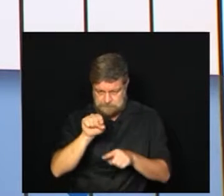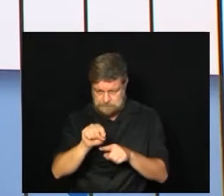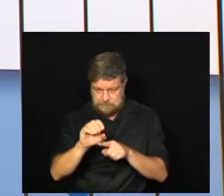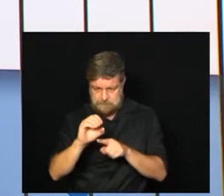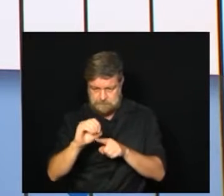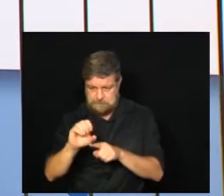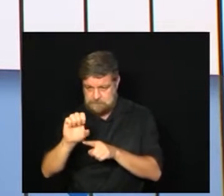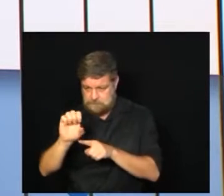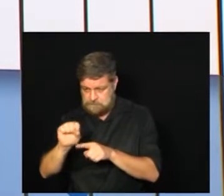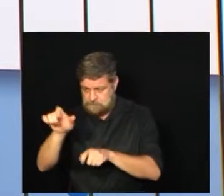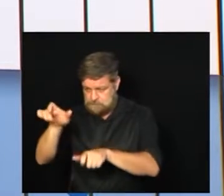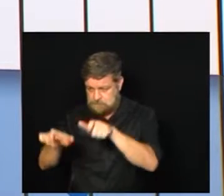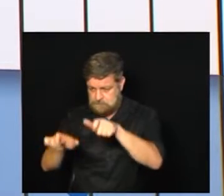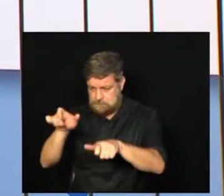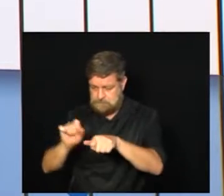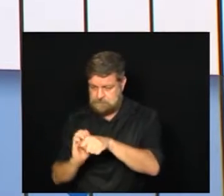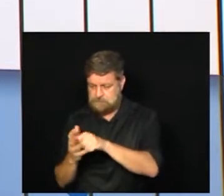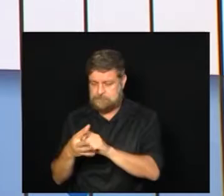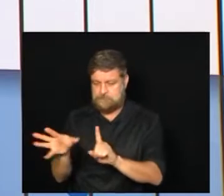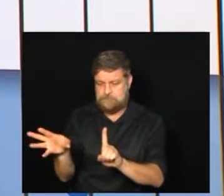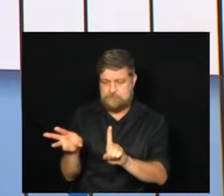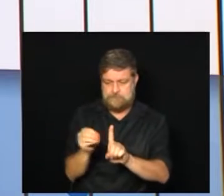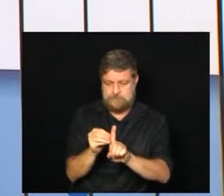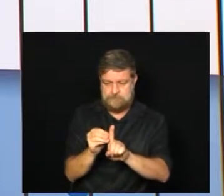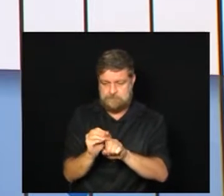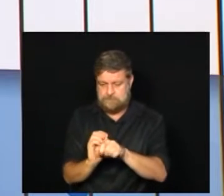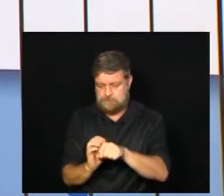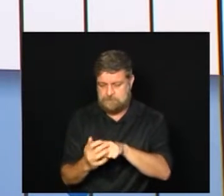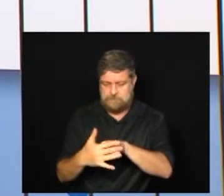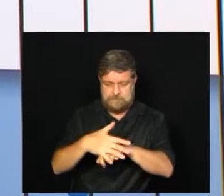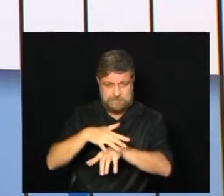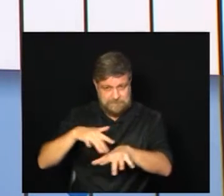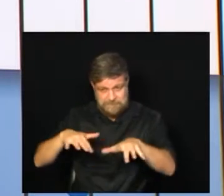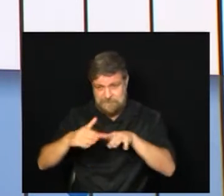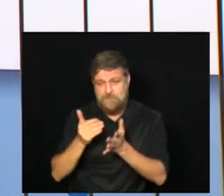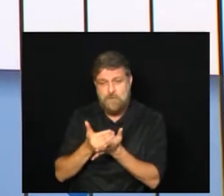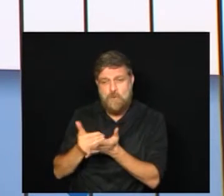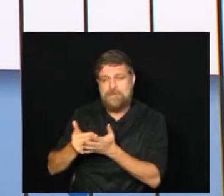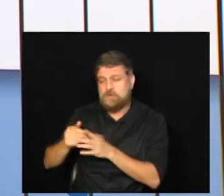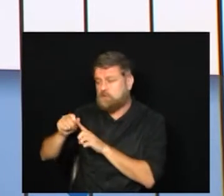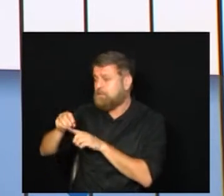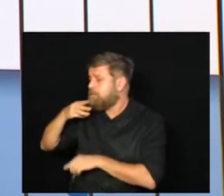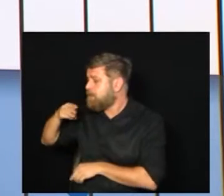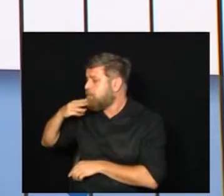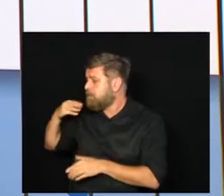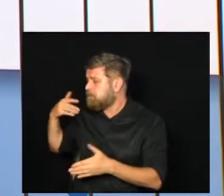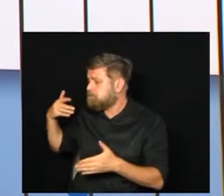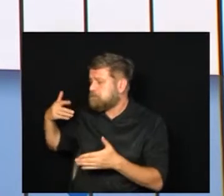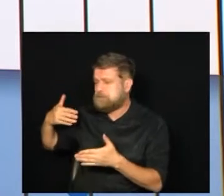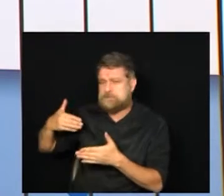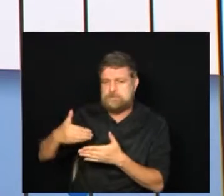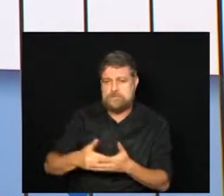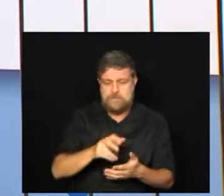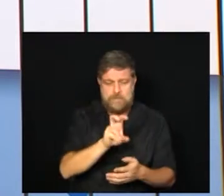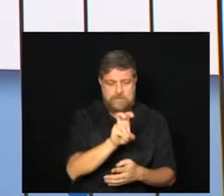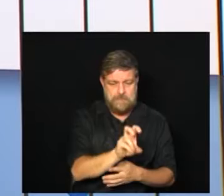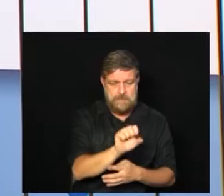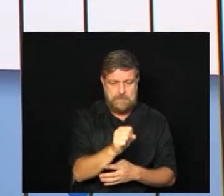20.928.008 casos da Covid-19 desde o início da pandemia em março do ano passado. São